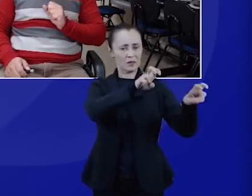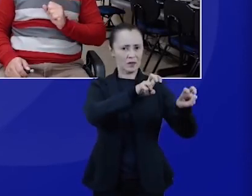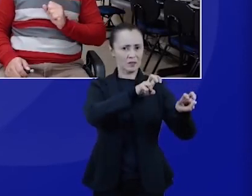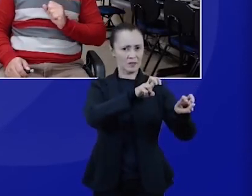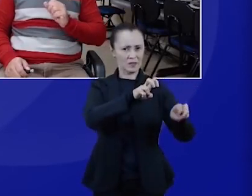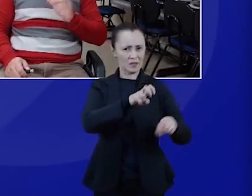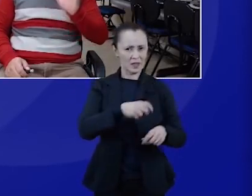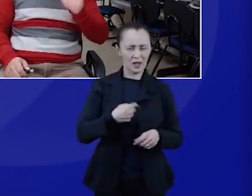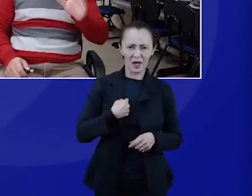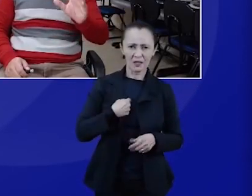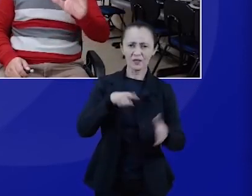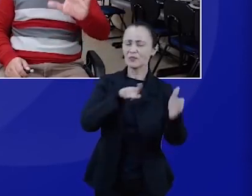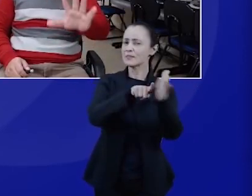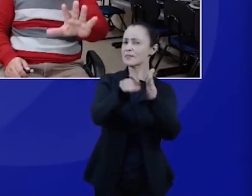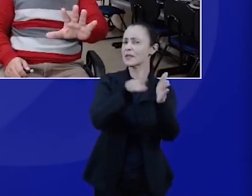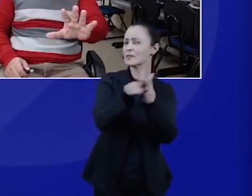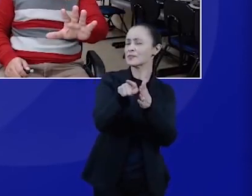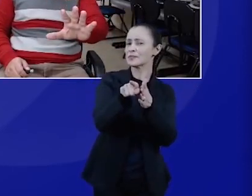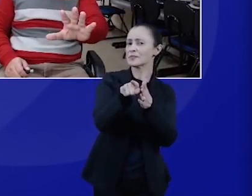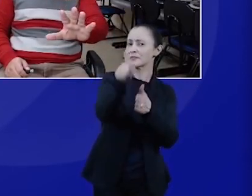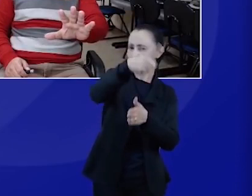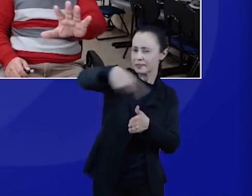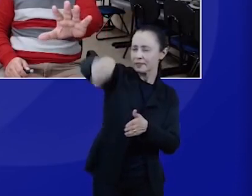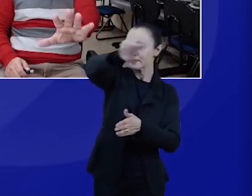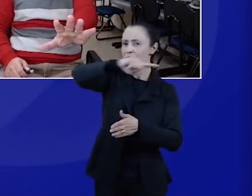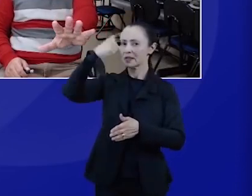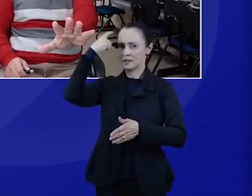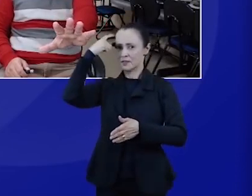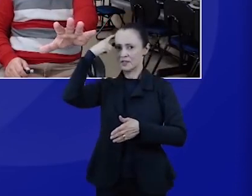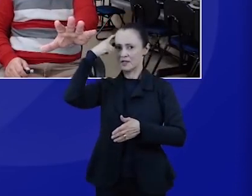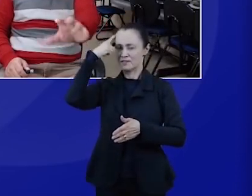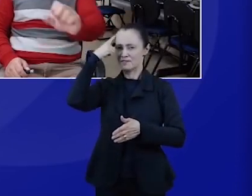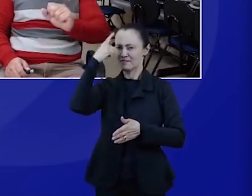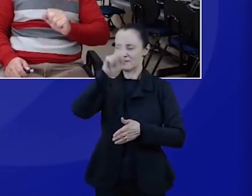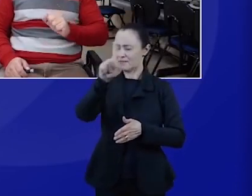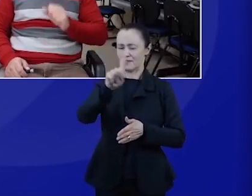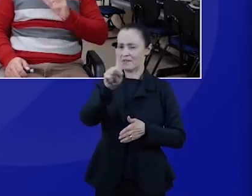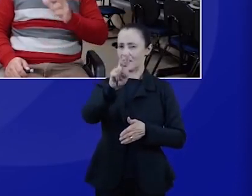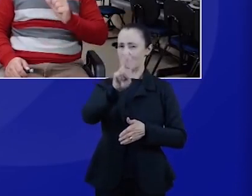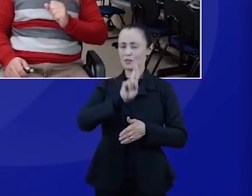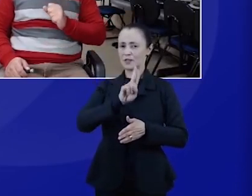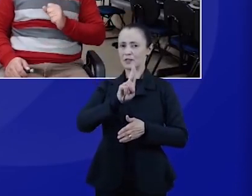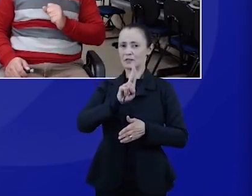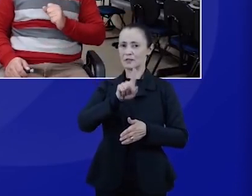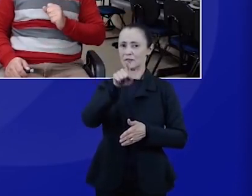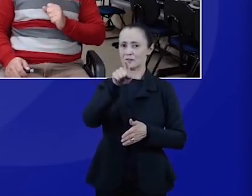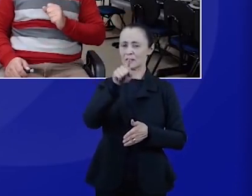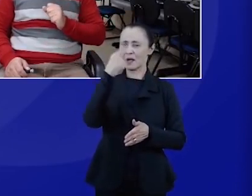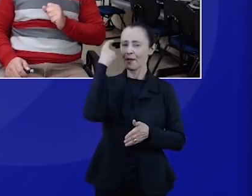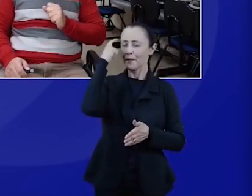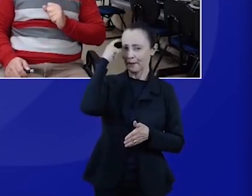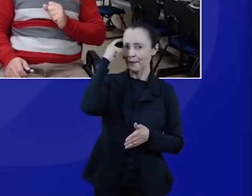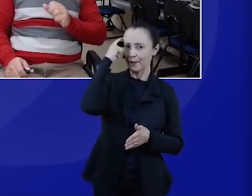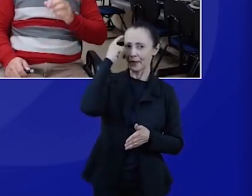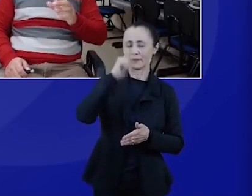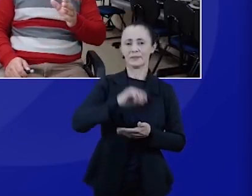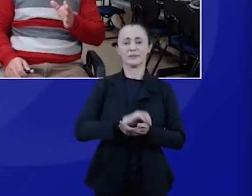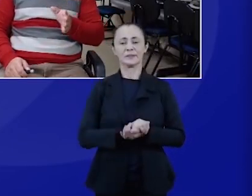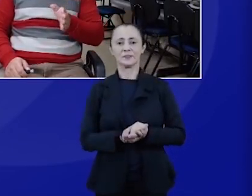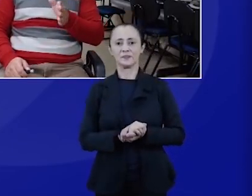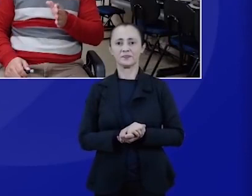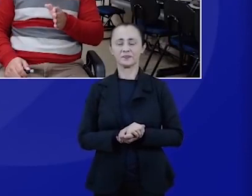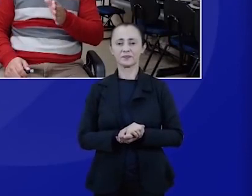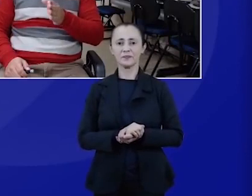indagação para que nós possamos pensar. Não precisa responder agora não. É apenas para pensarmos.